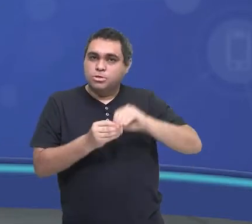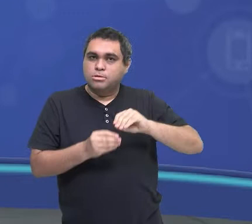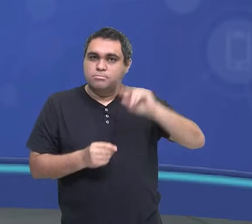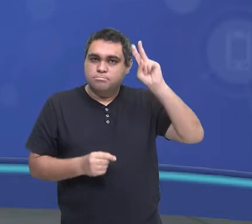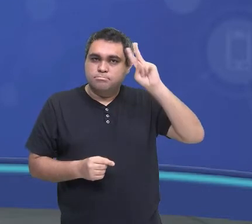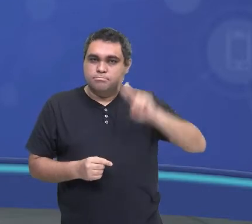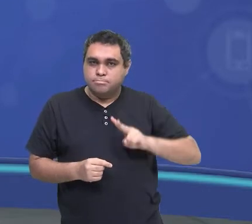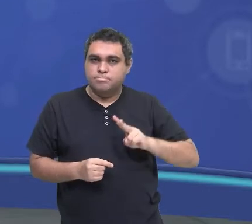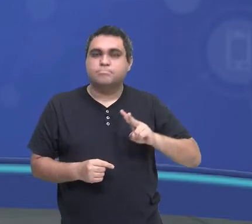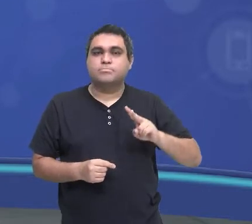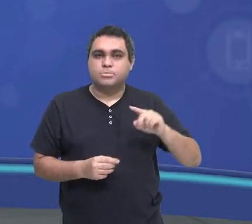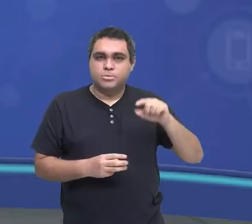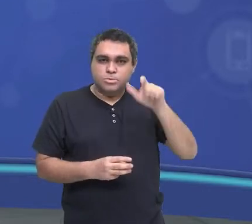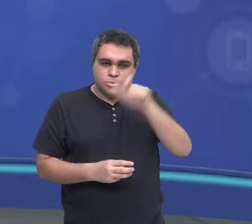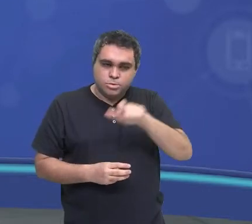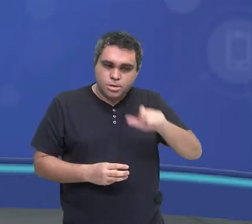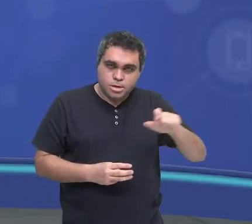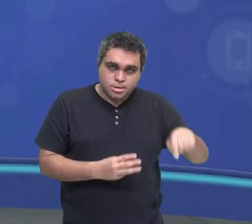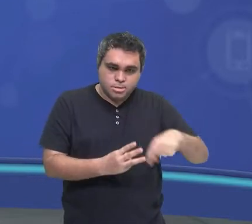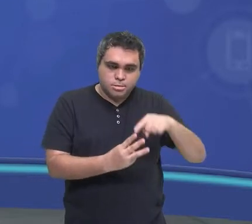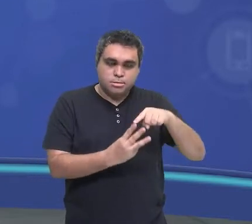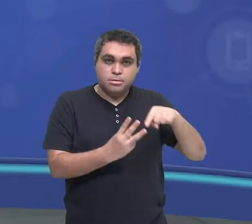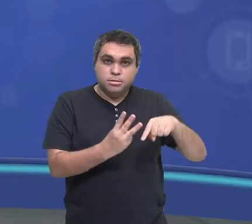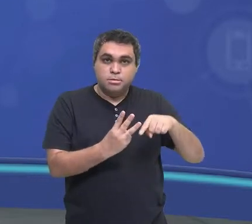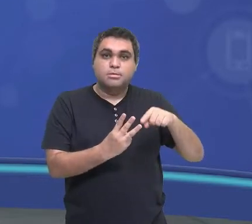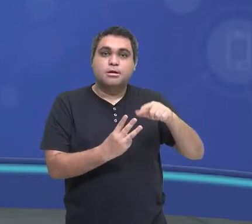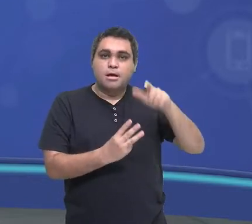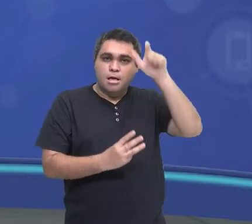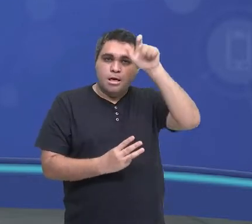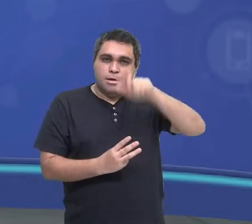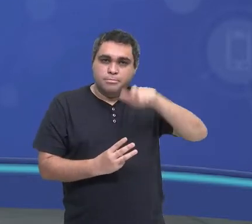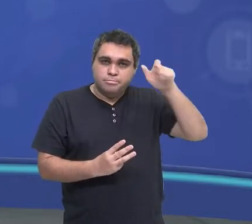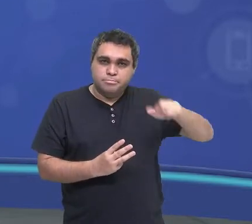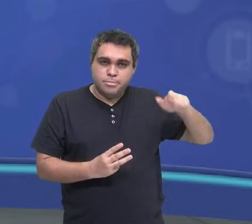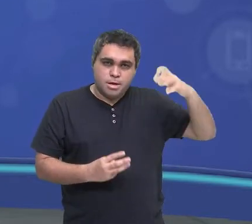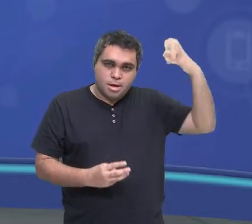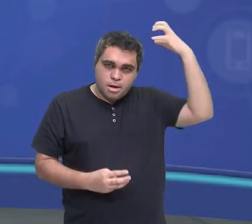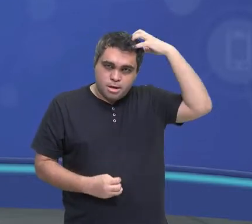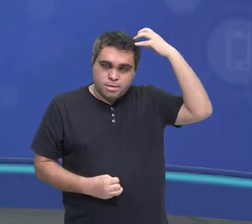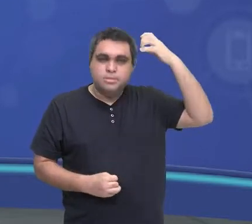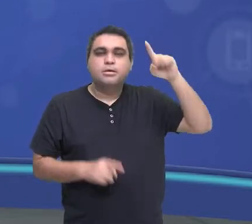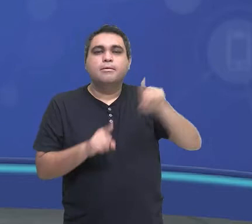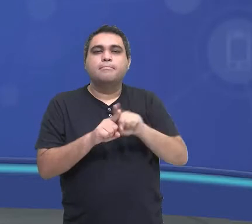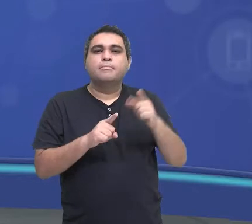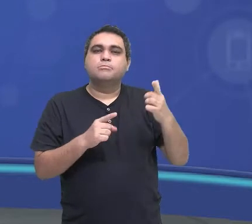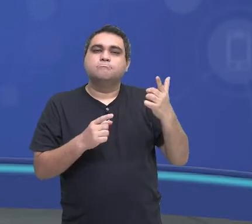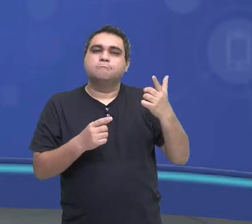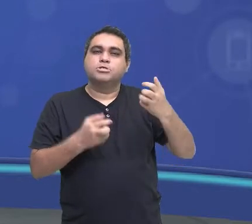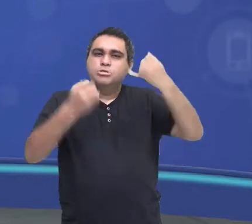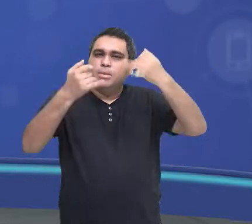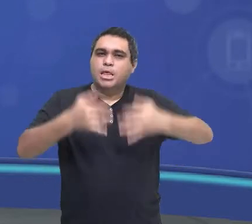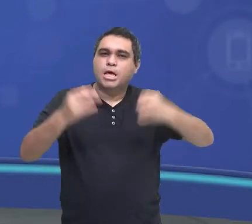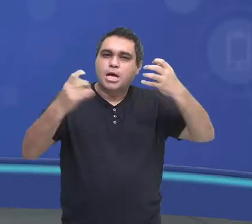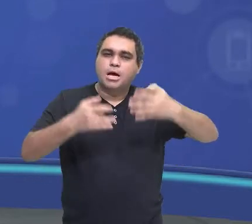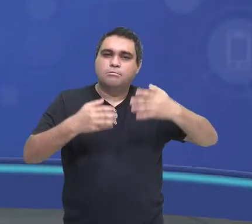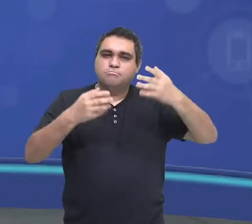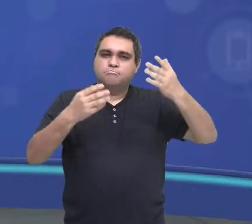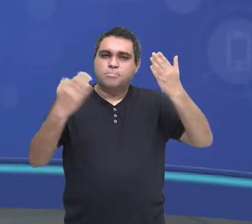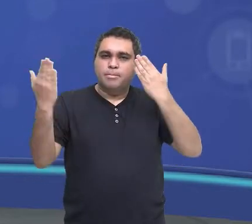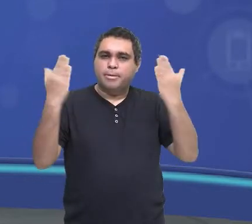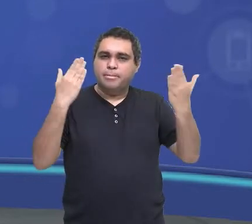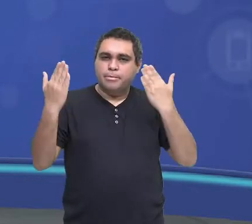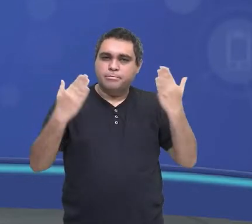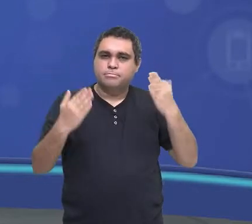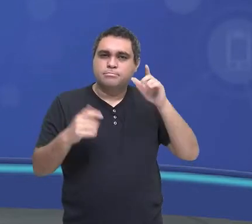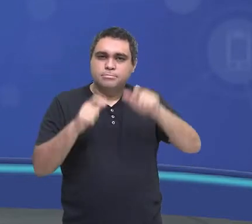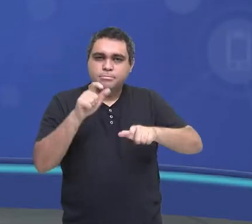3 reis, ele vai trazer características psicológicas dos reis também, como eu falei, através do povo também vai